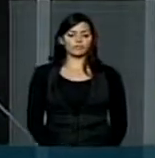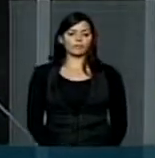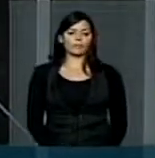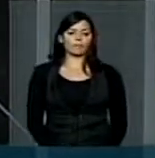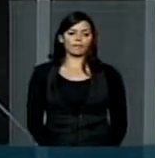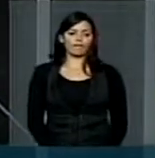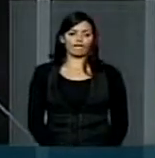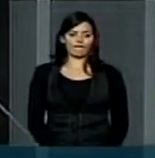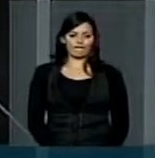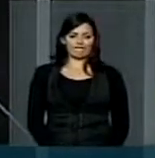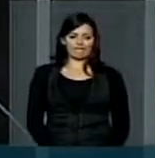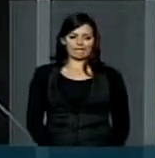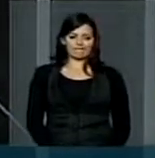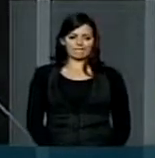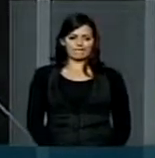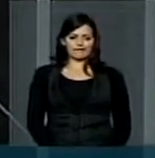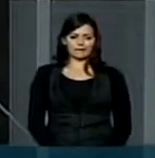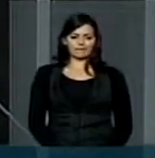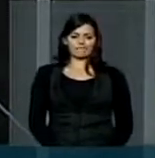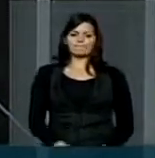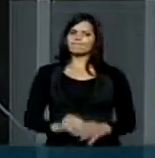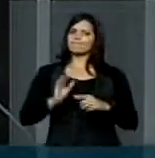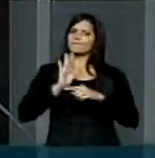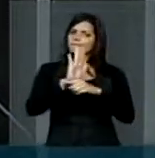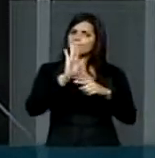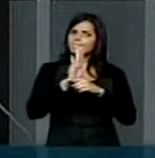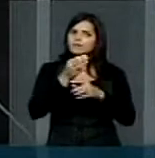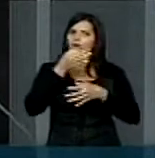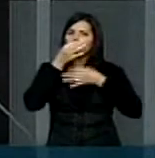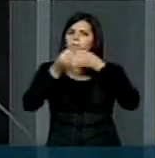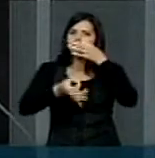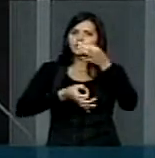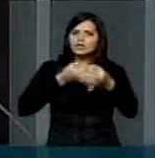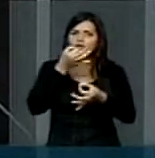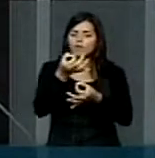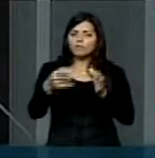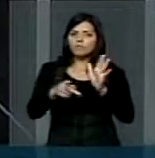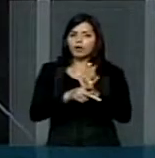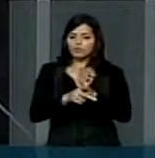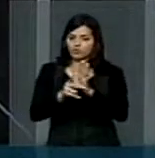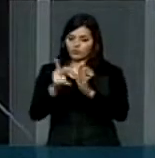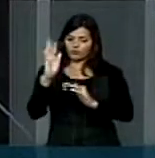as considerações, as contribuições